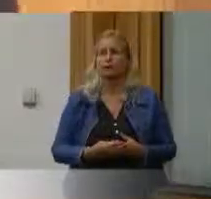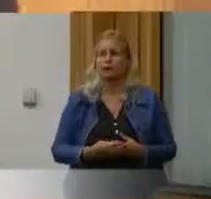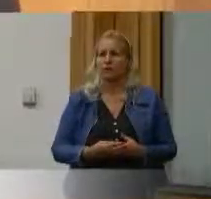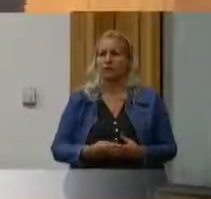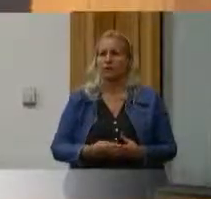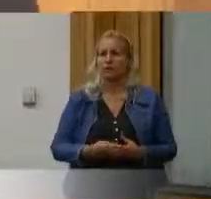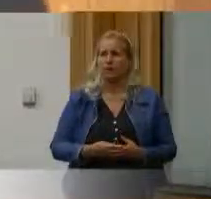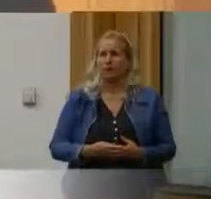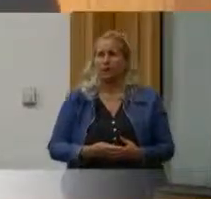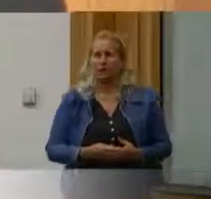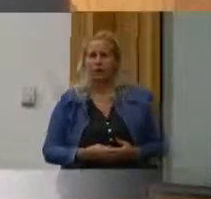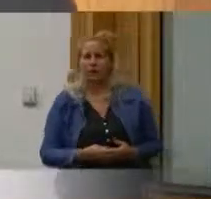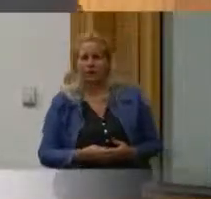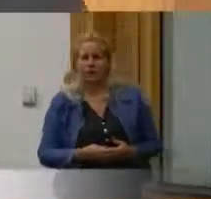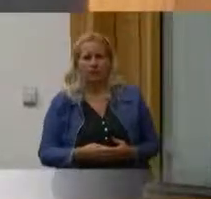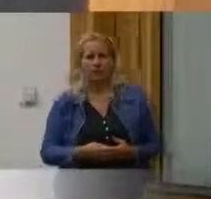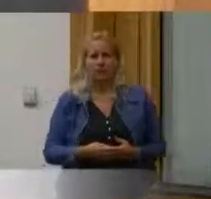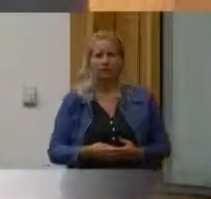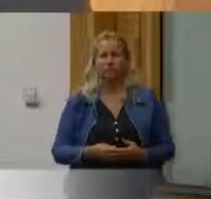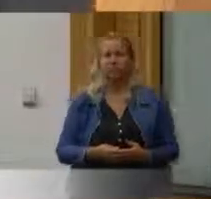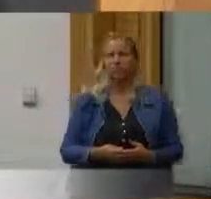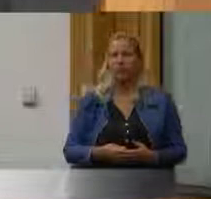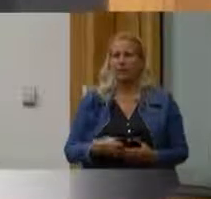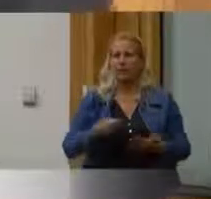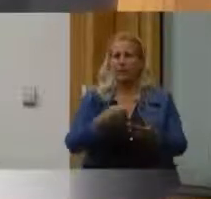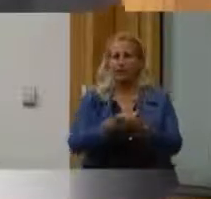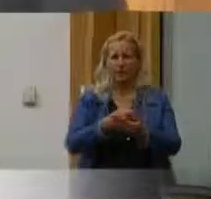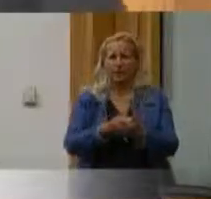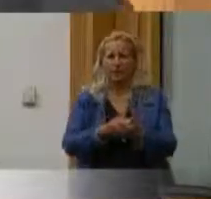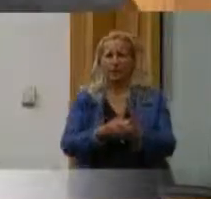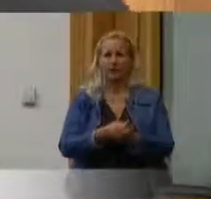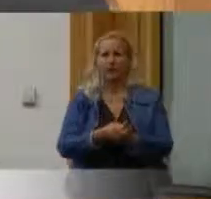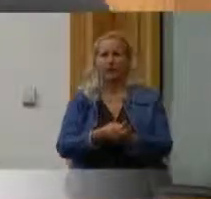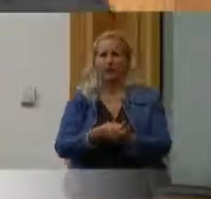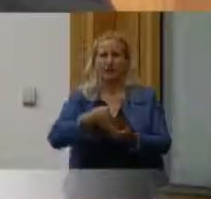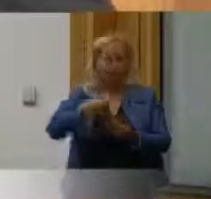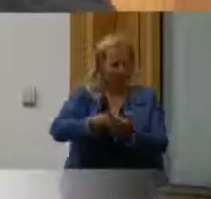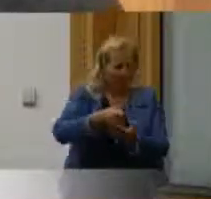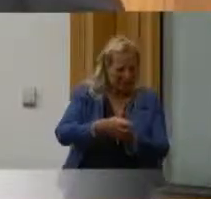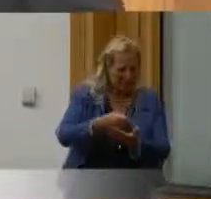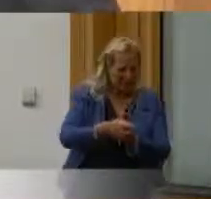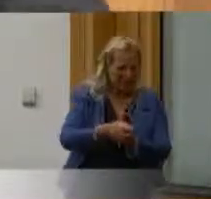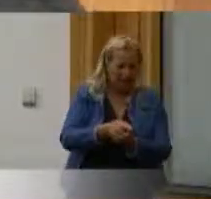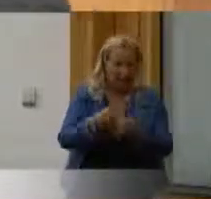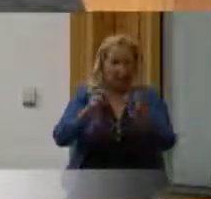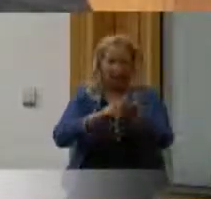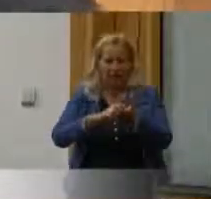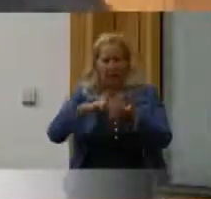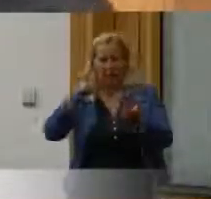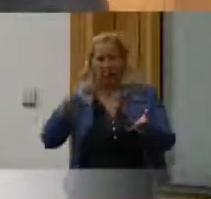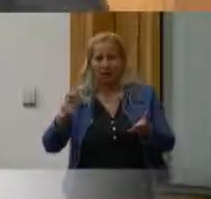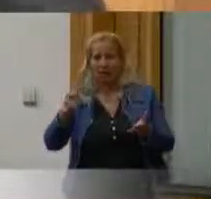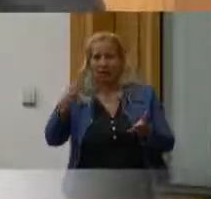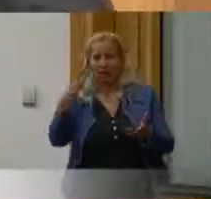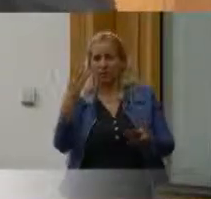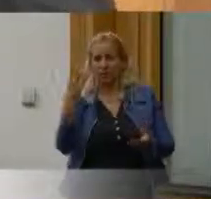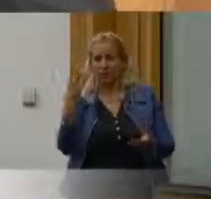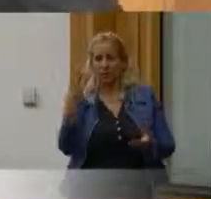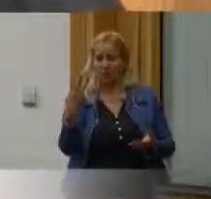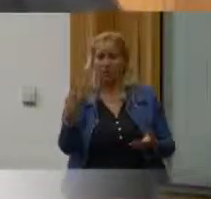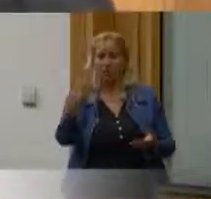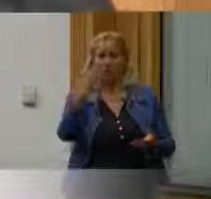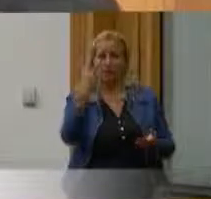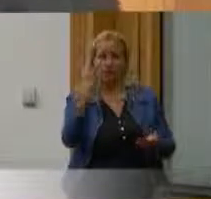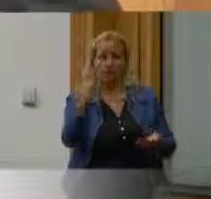muitas vezes por nossas ações, né, com o movimento sindical. Né? Às vezes acordávamos às 2, 3 horas da manhã, né,